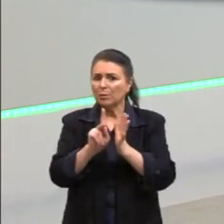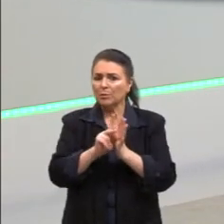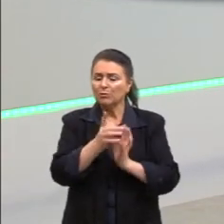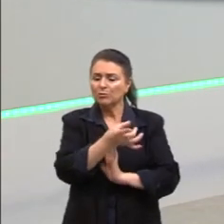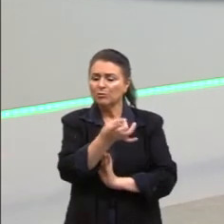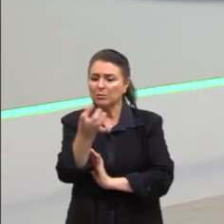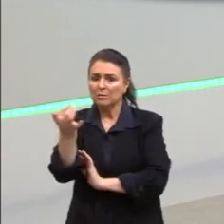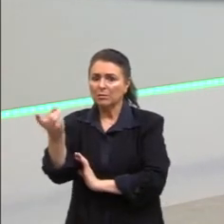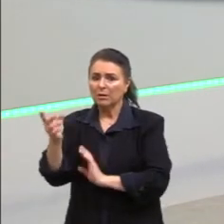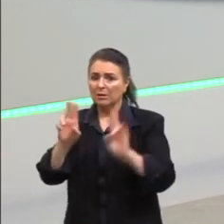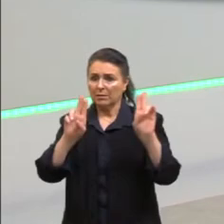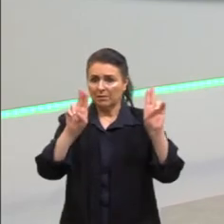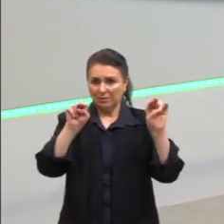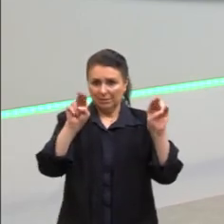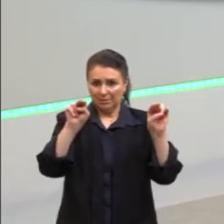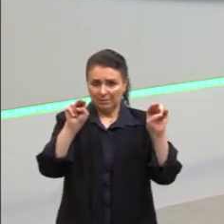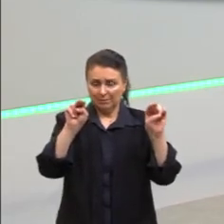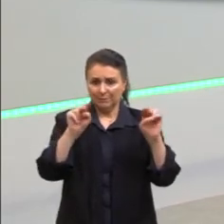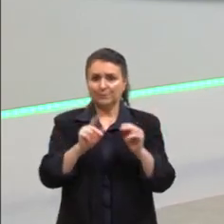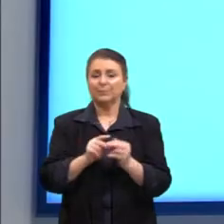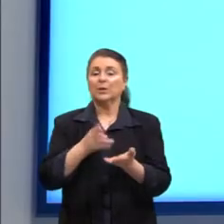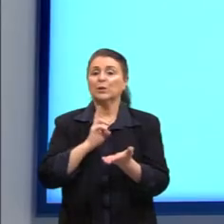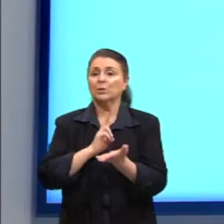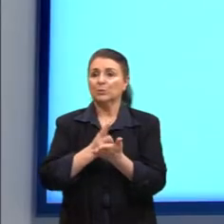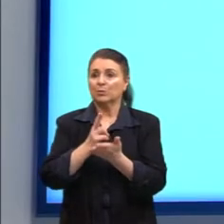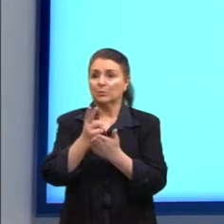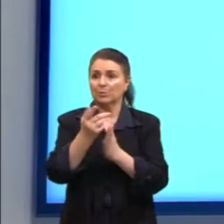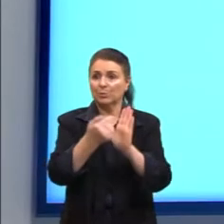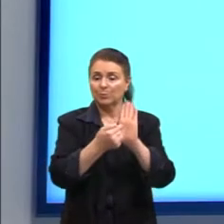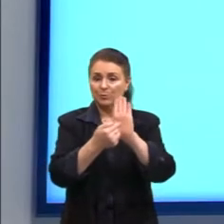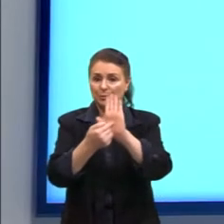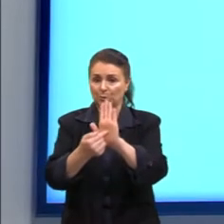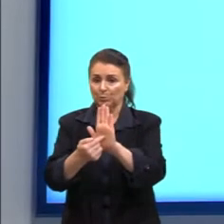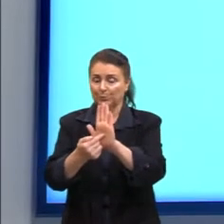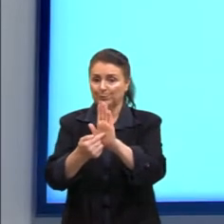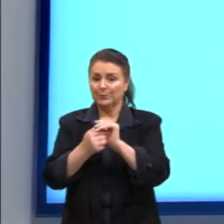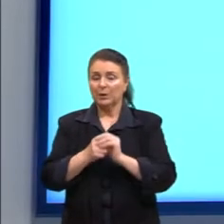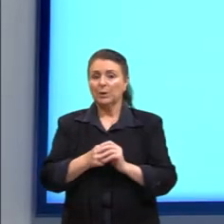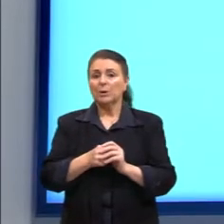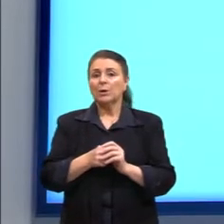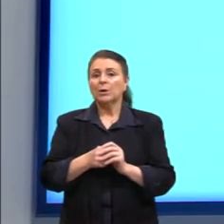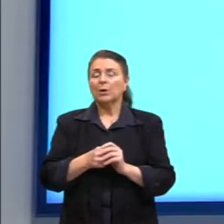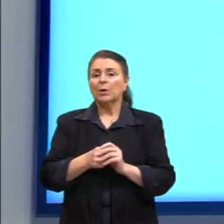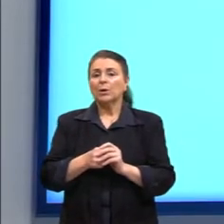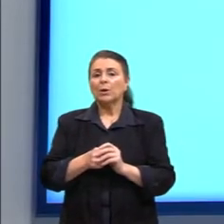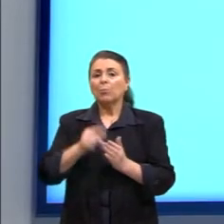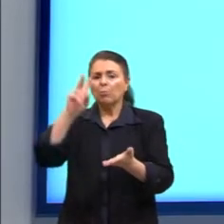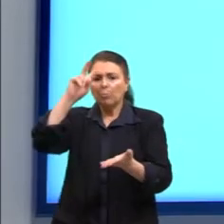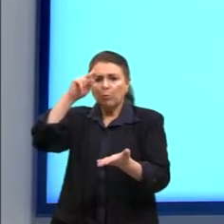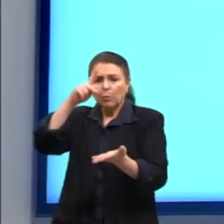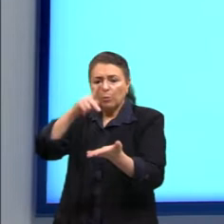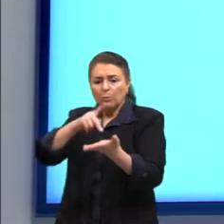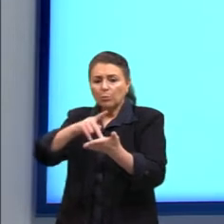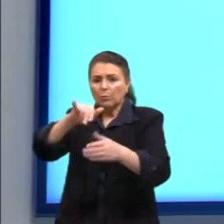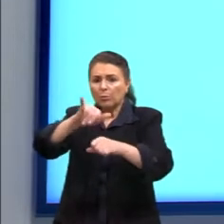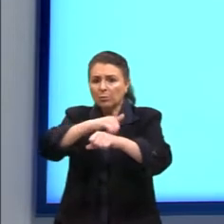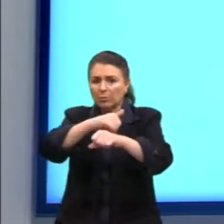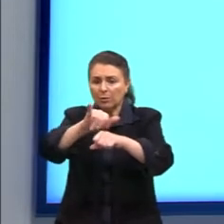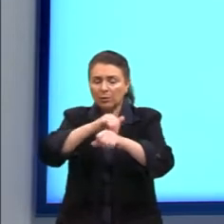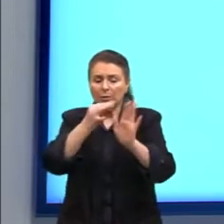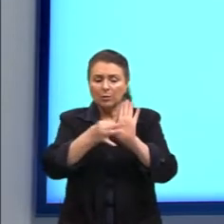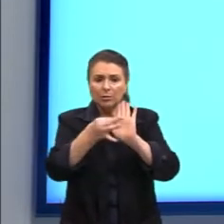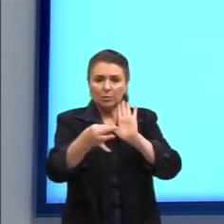tá? A gente continua aqui então com o reconhecer estratégias